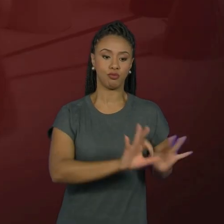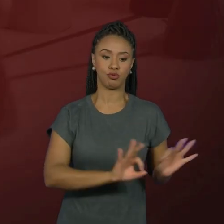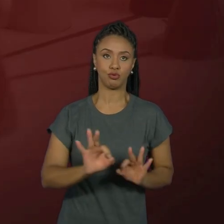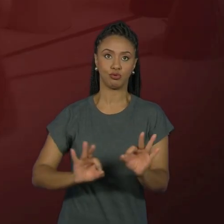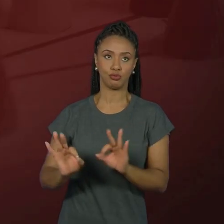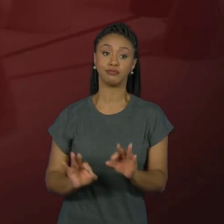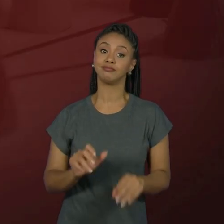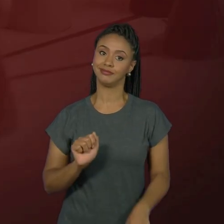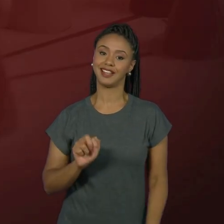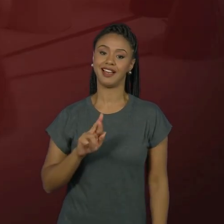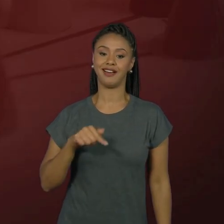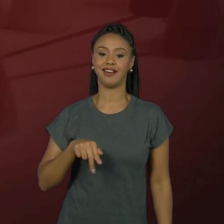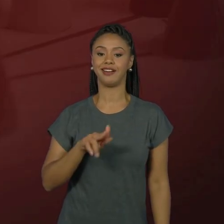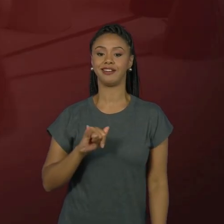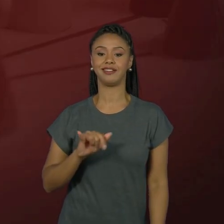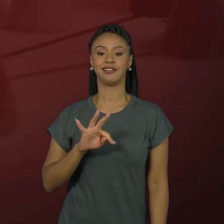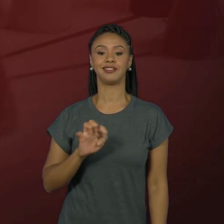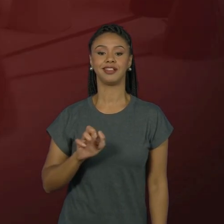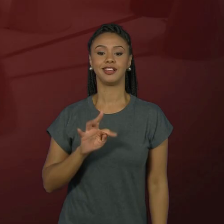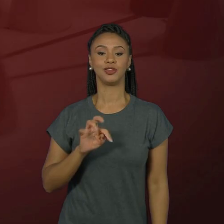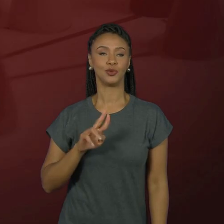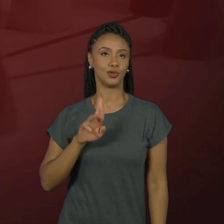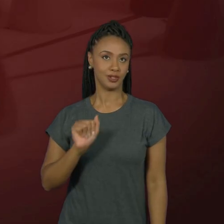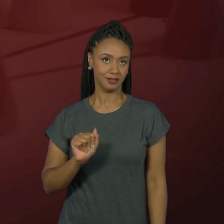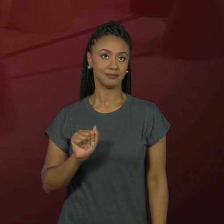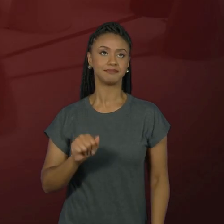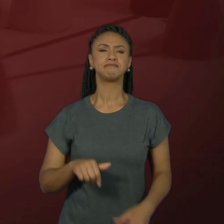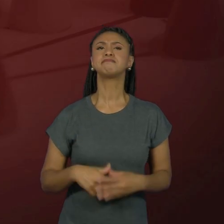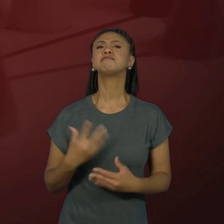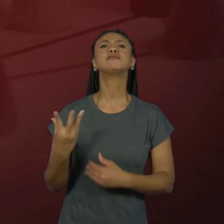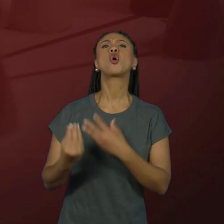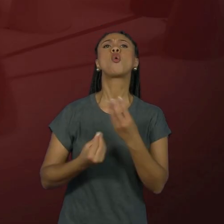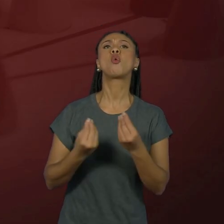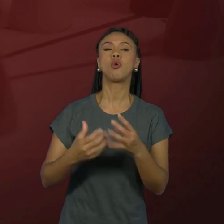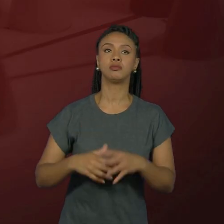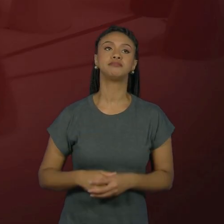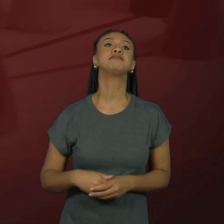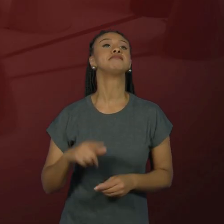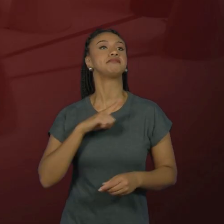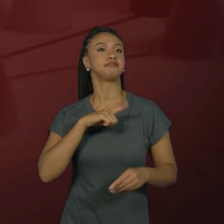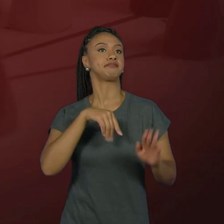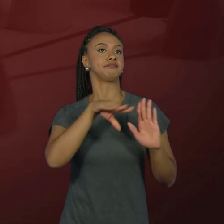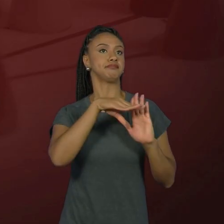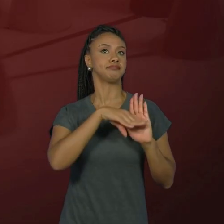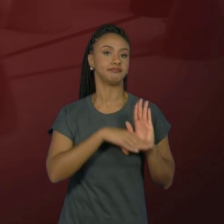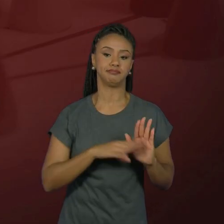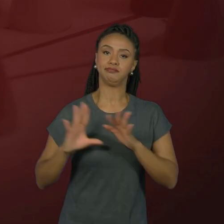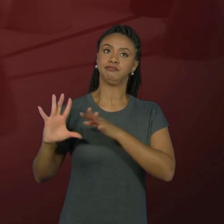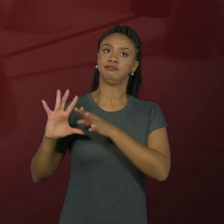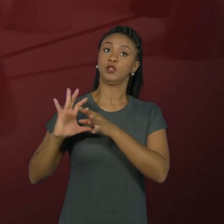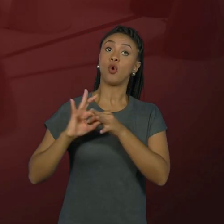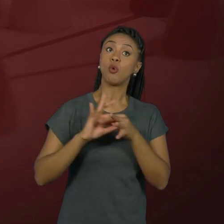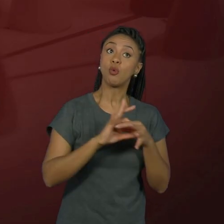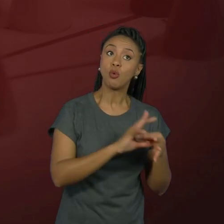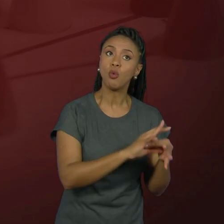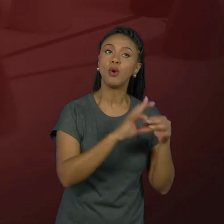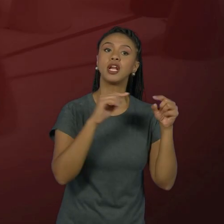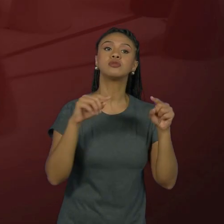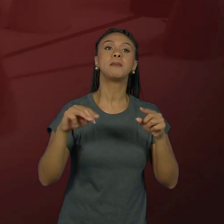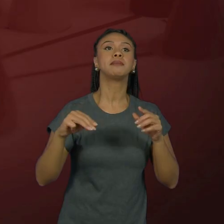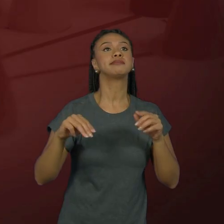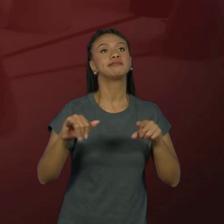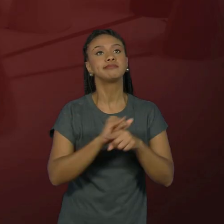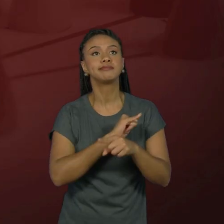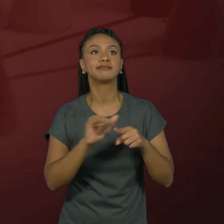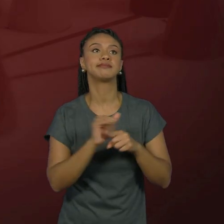arquitetura corporativa, então, consiste em um todo coerente de princípios, métodos e modelos que são usados no projeto